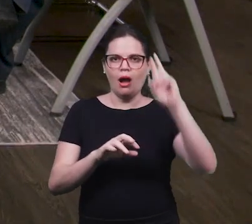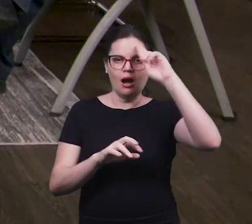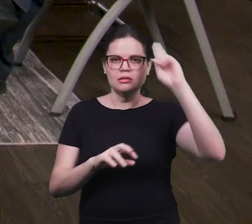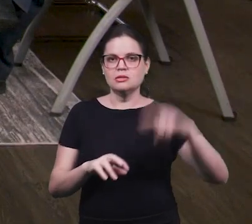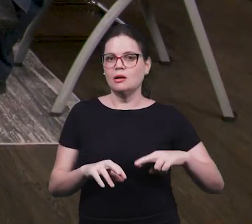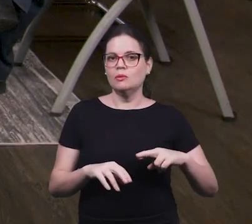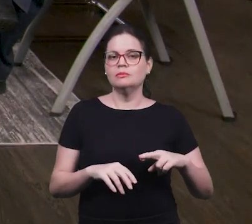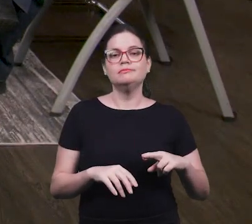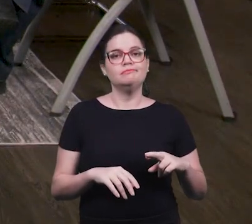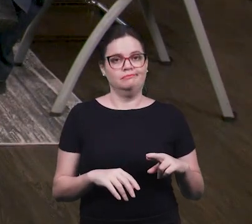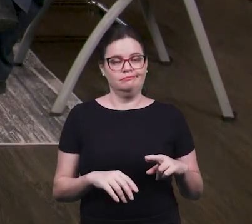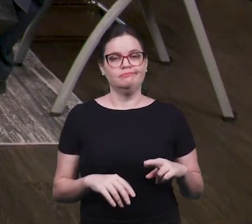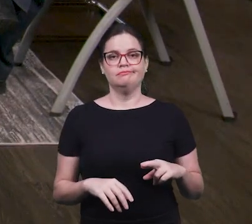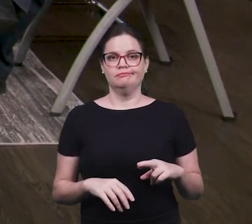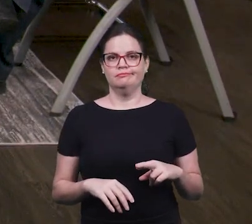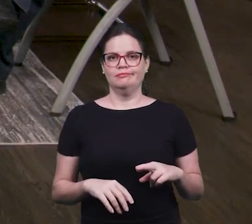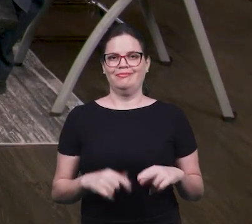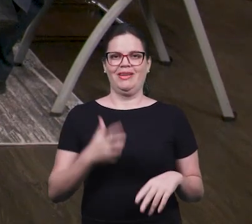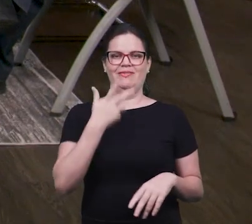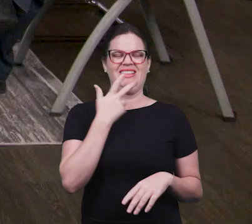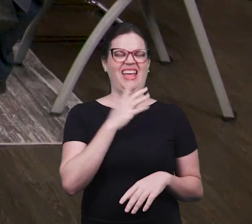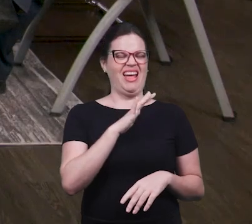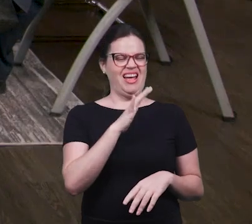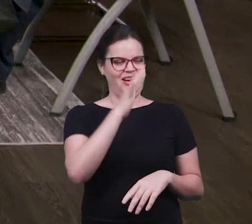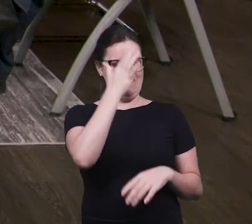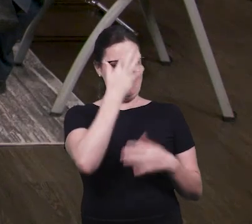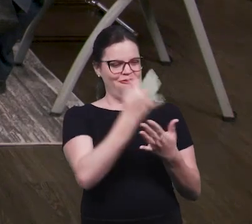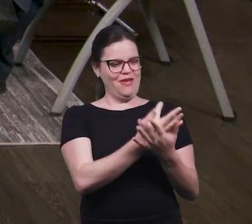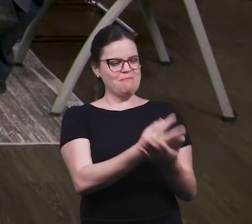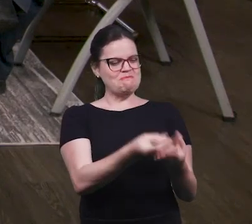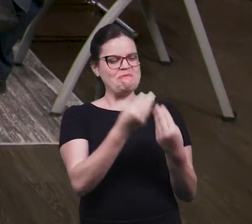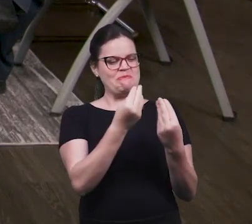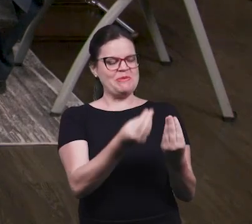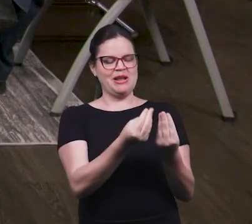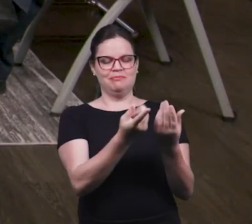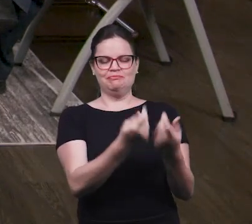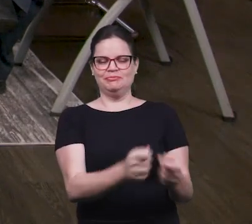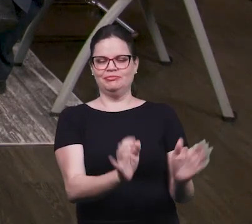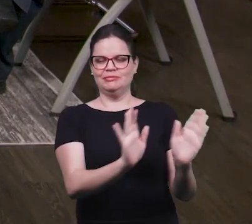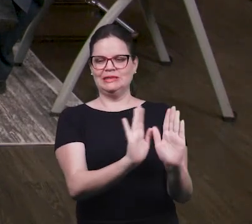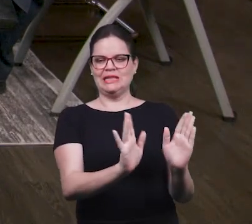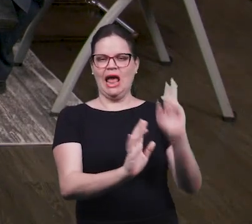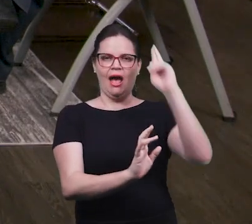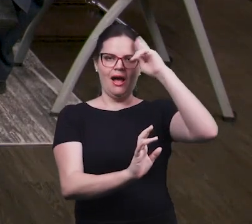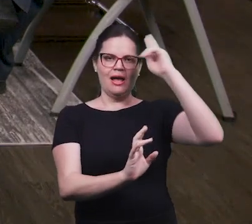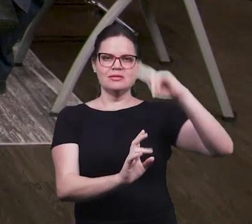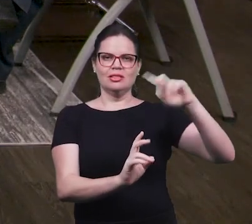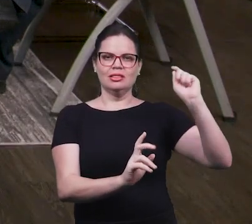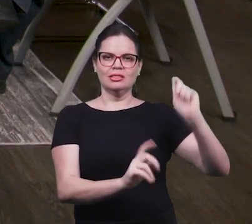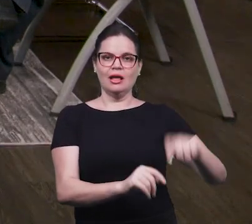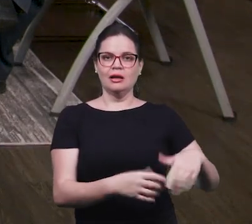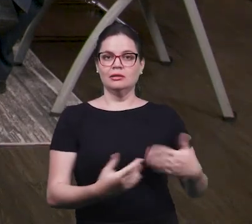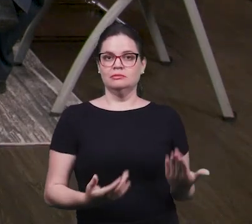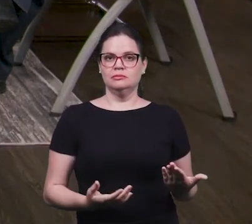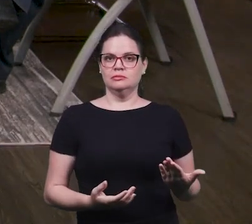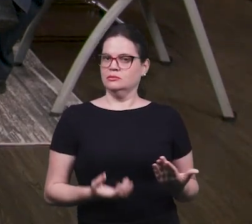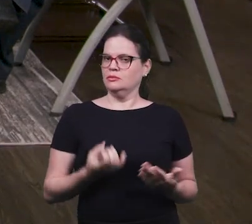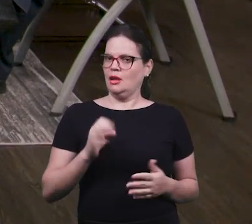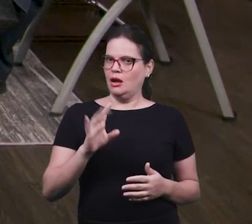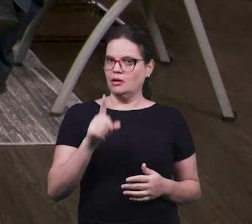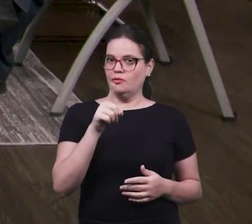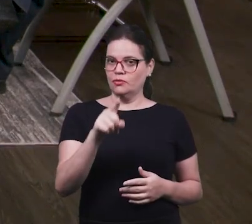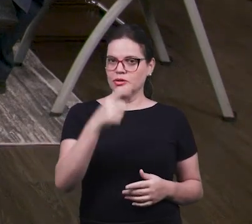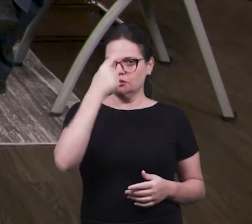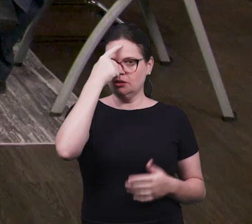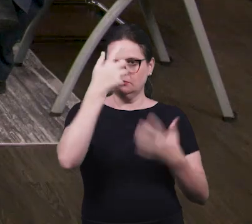fé é desnecessária diante da razão. Então, o homem é um ser racional, então